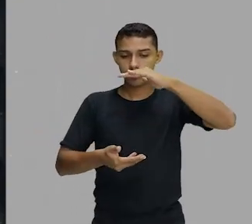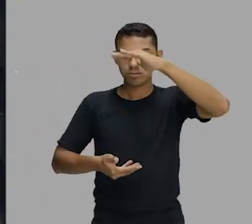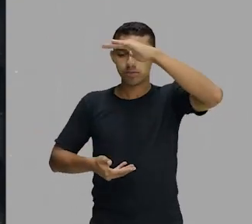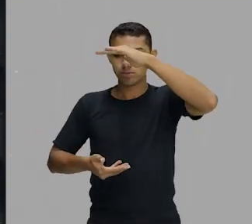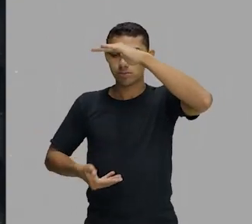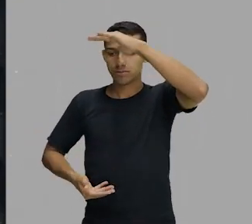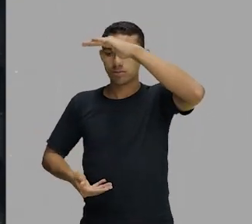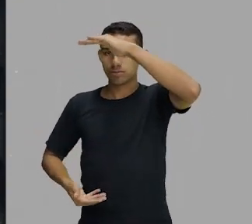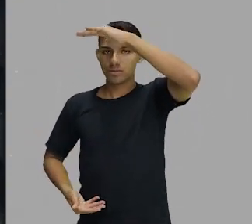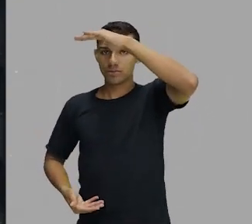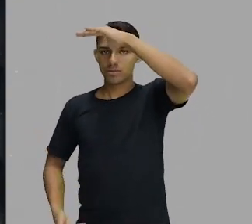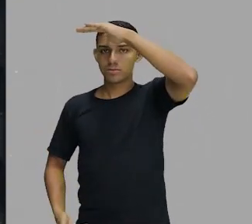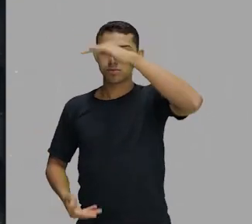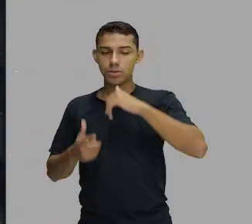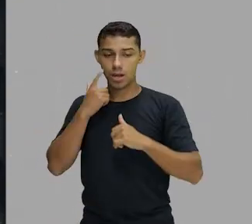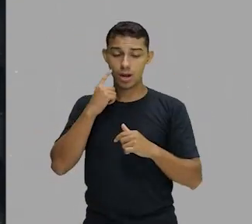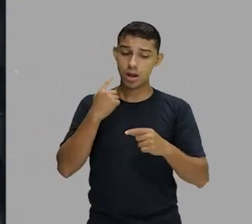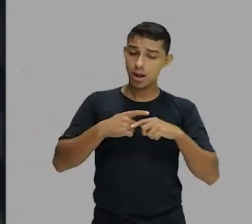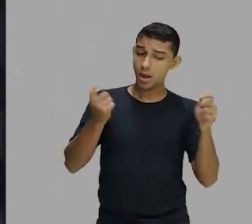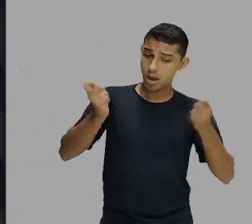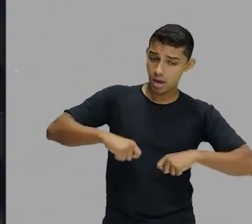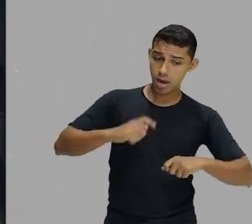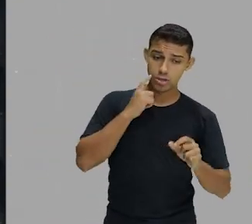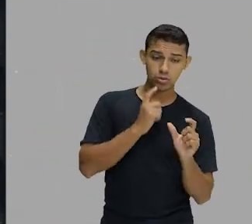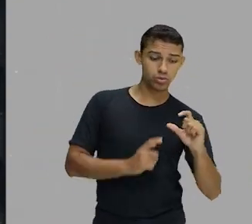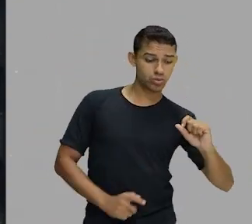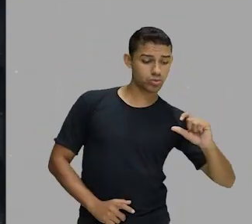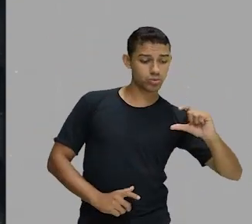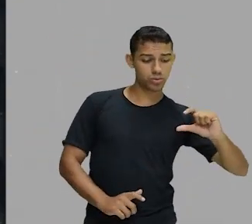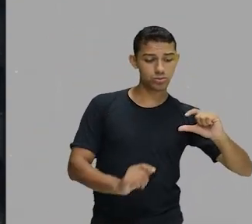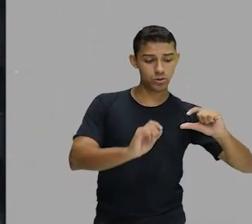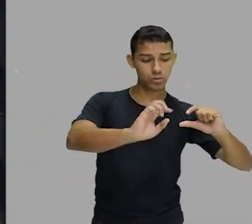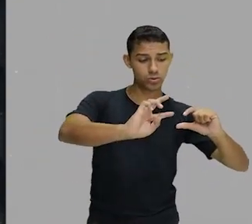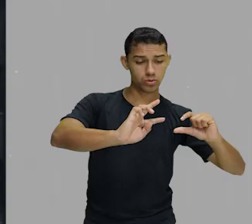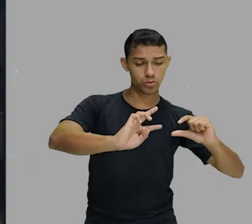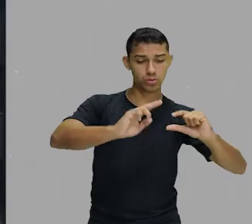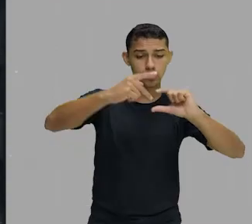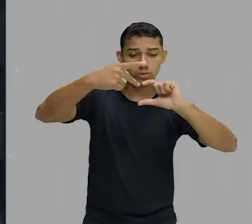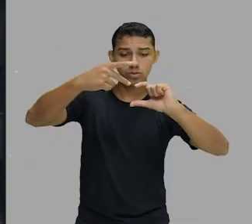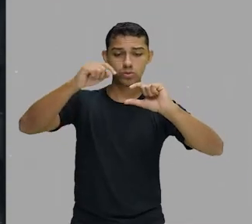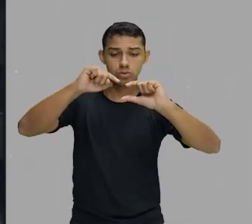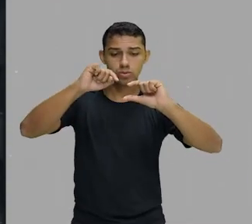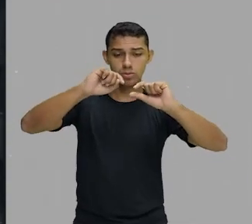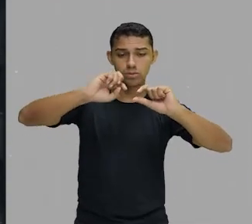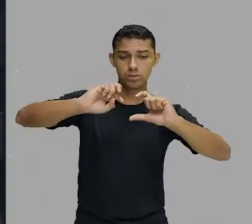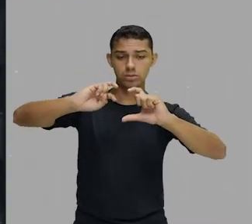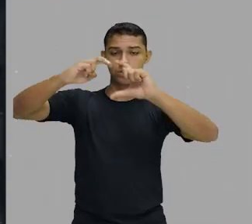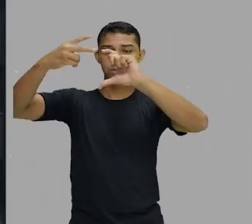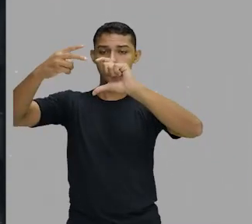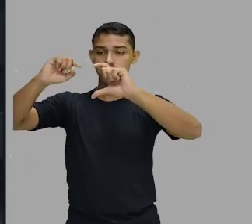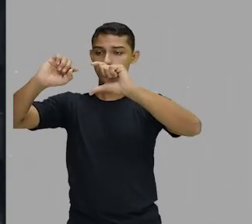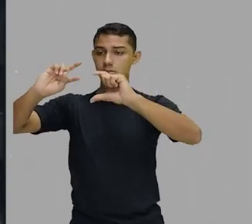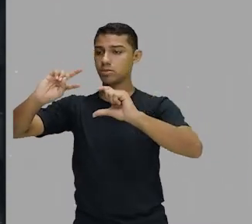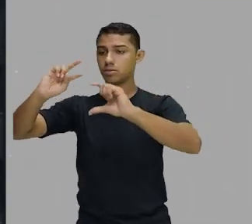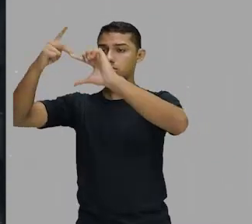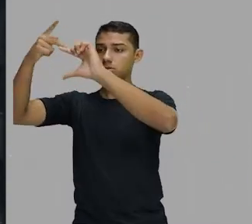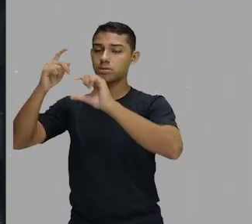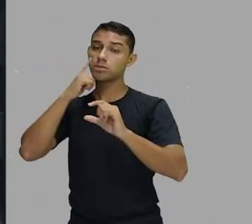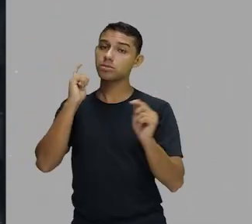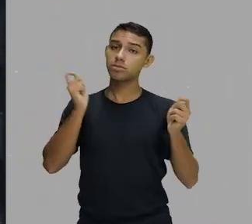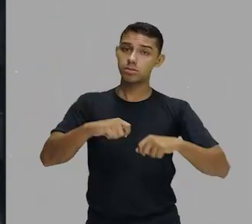juros justamente porque eu preciso, em um certo período, somar ao valor que eu tinha lá anterior a ele,